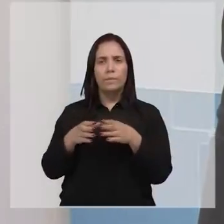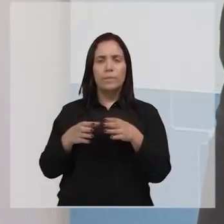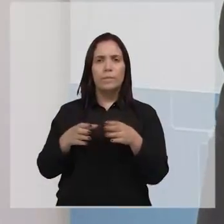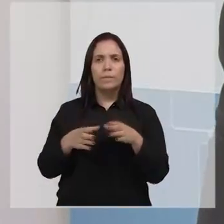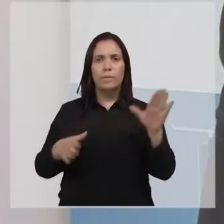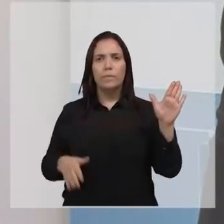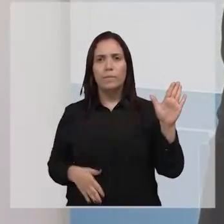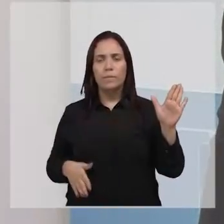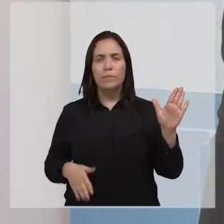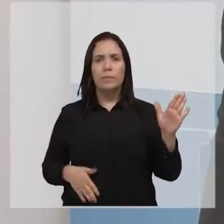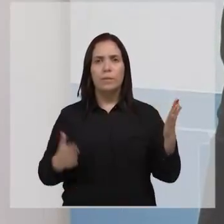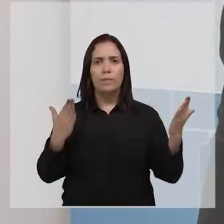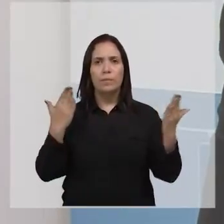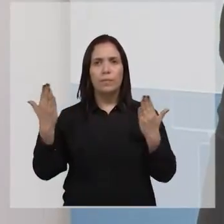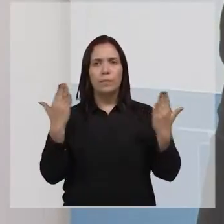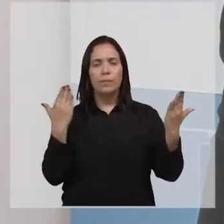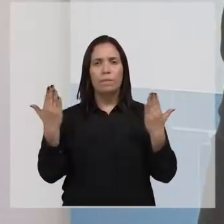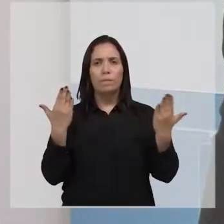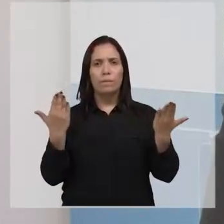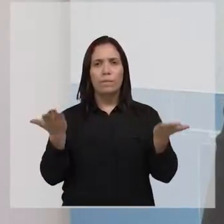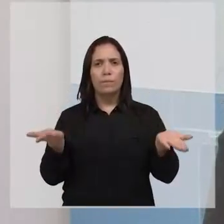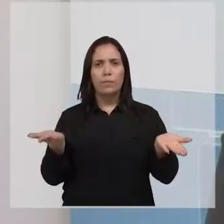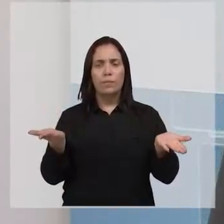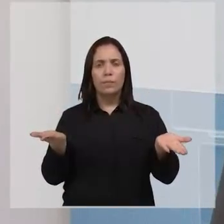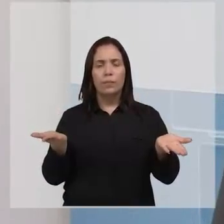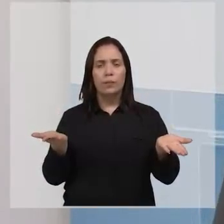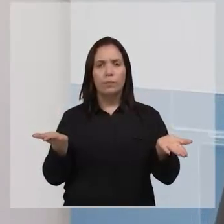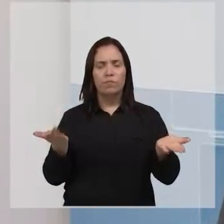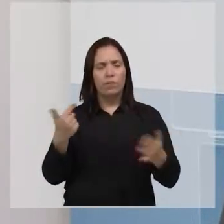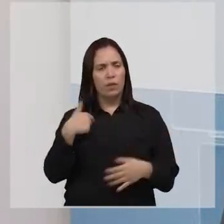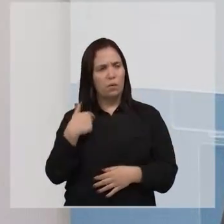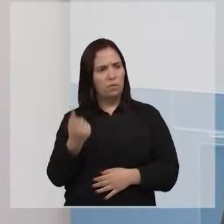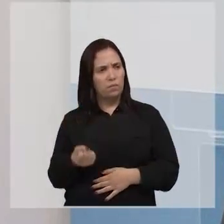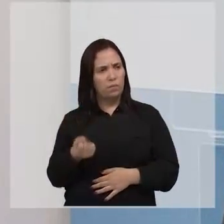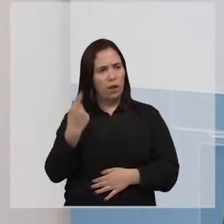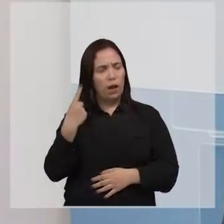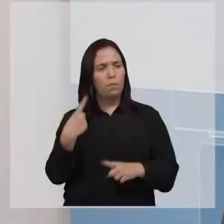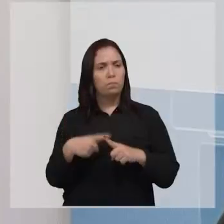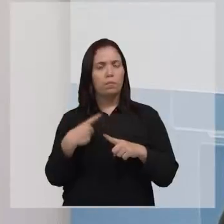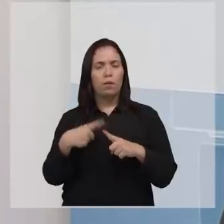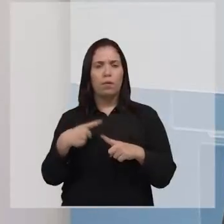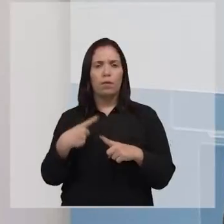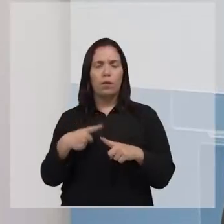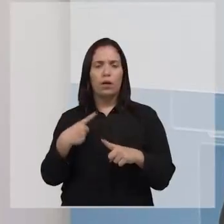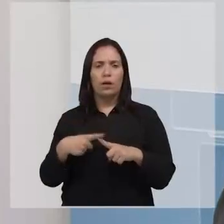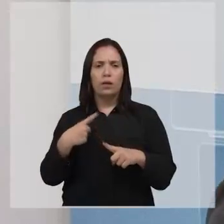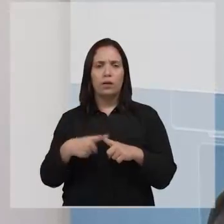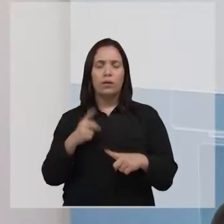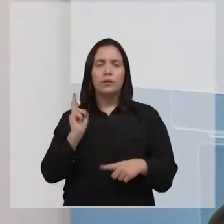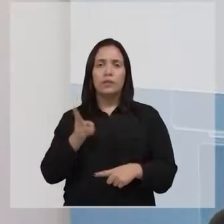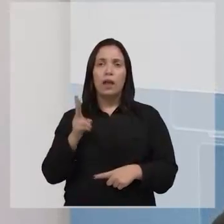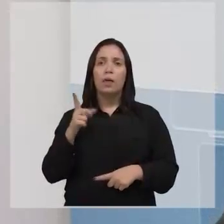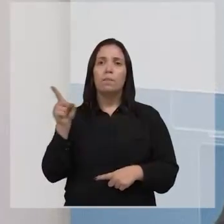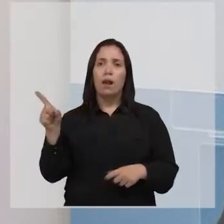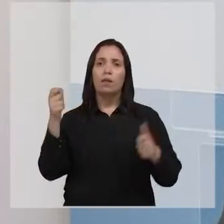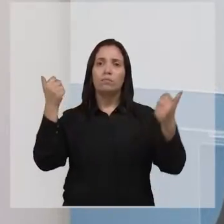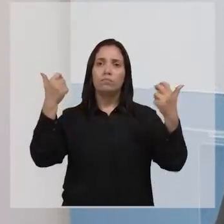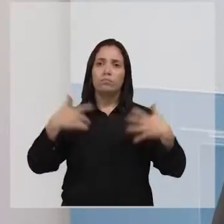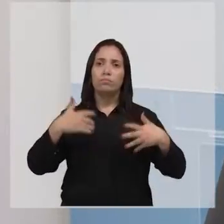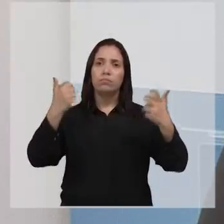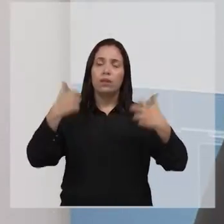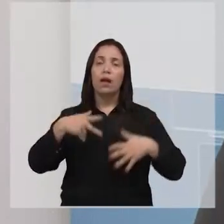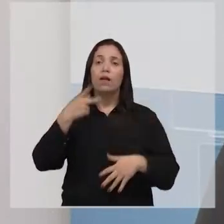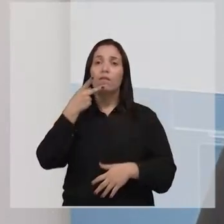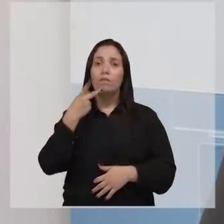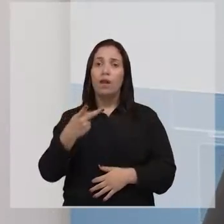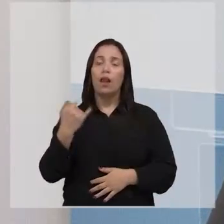dizer, Uma apologia. todas as vezes que esse homem... Eu até estranho, porque todas as vezes que ele fala